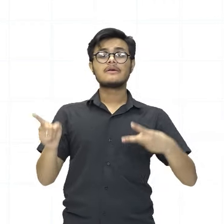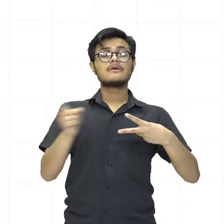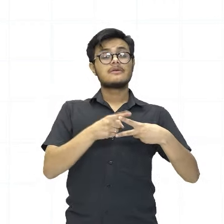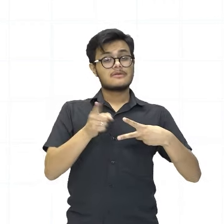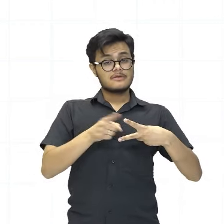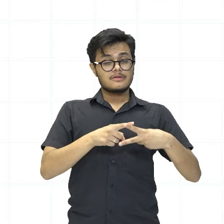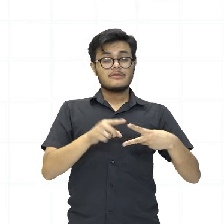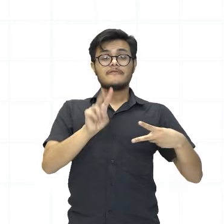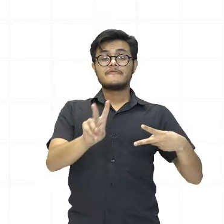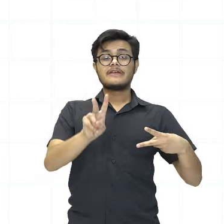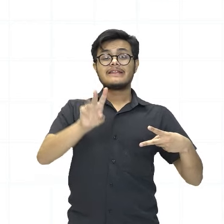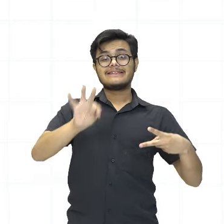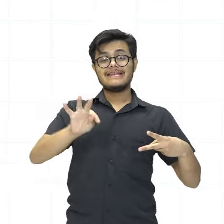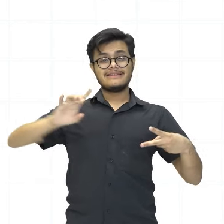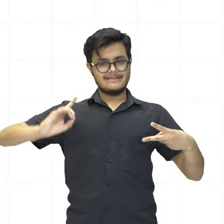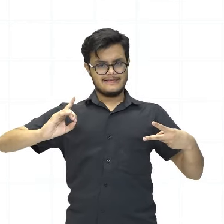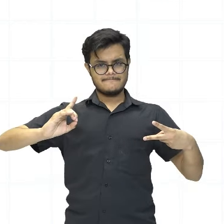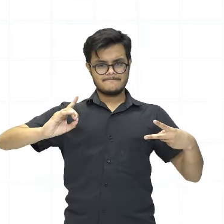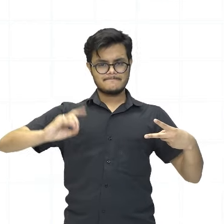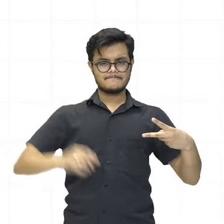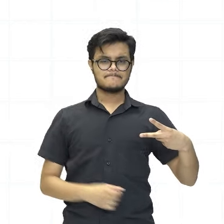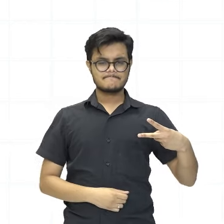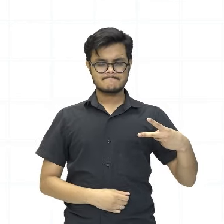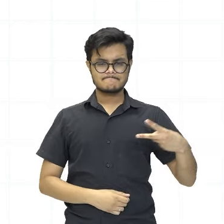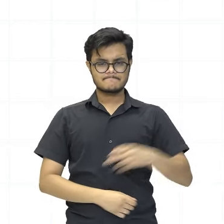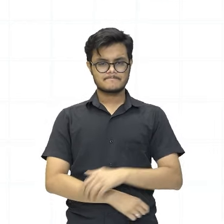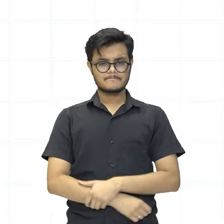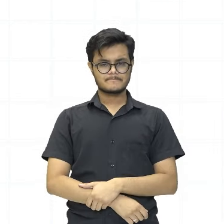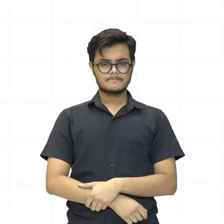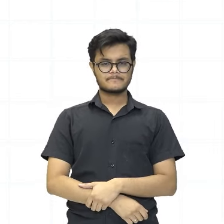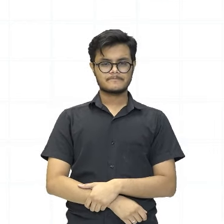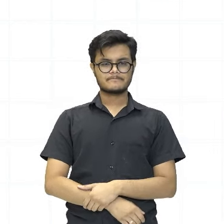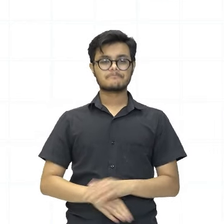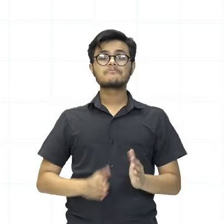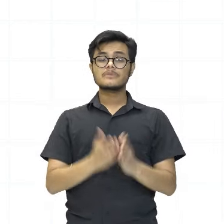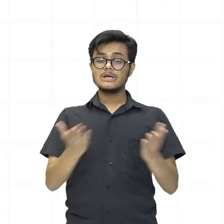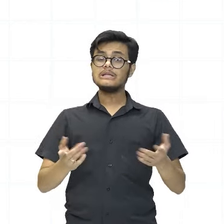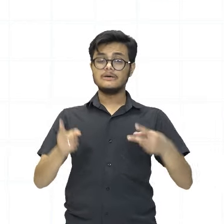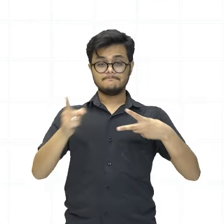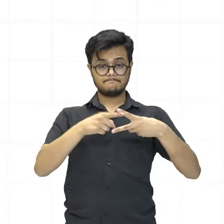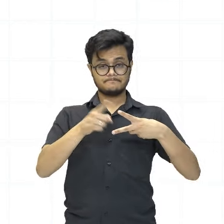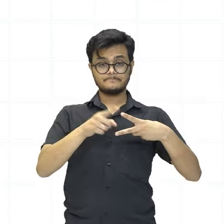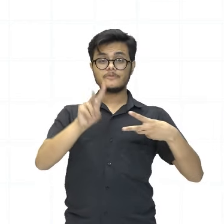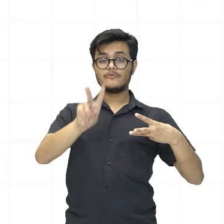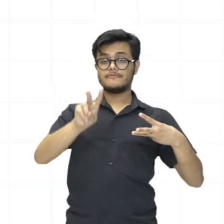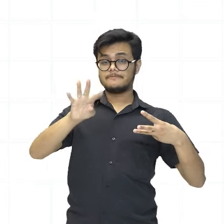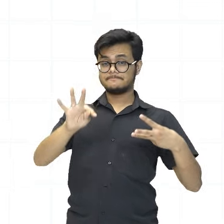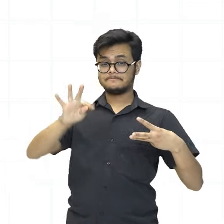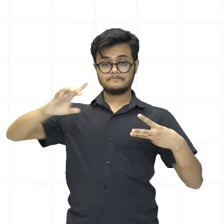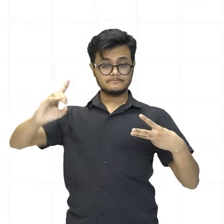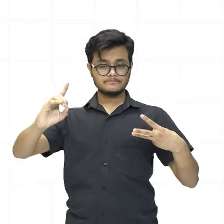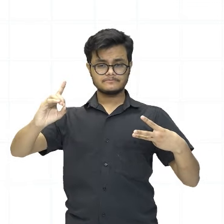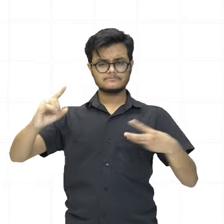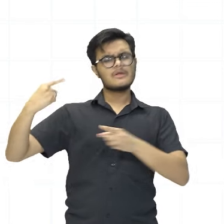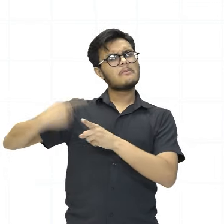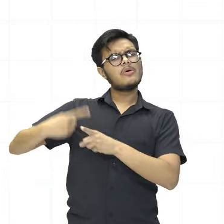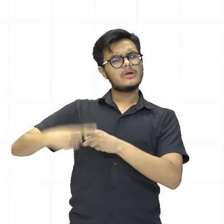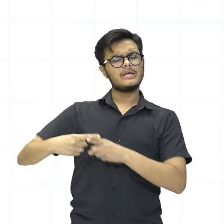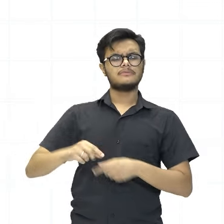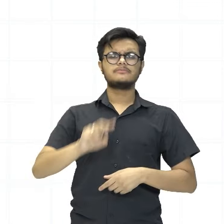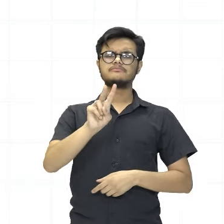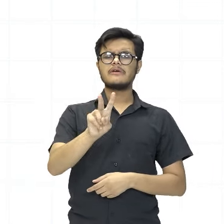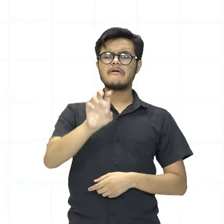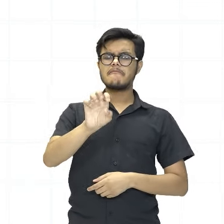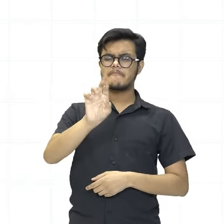verbo transitivo direto olhem aí o verbo transitivo direto tem esse nome por quê Porque